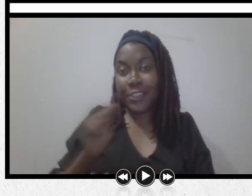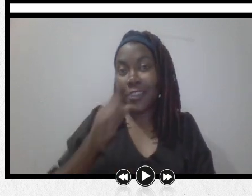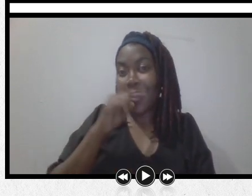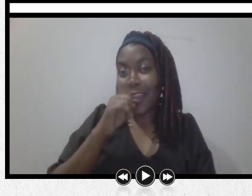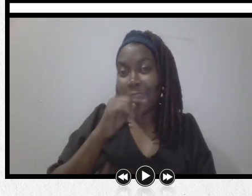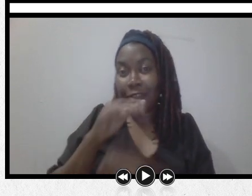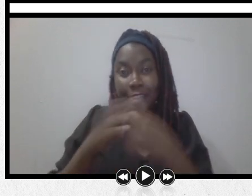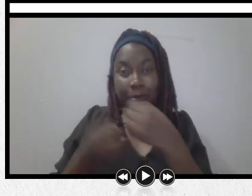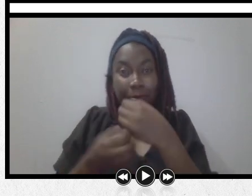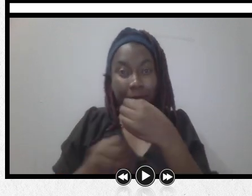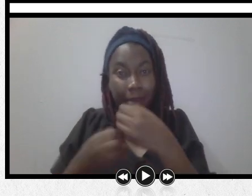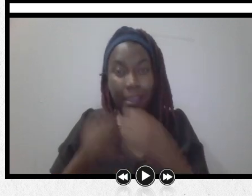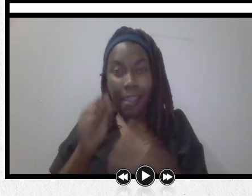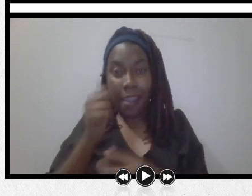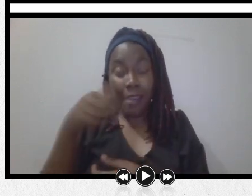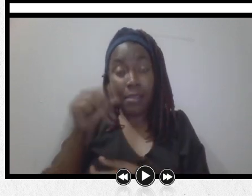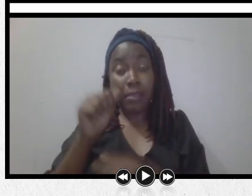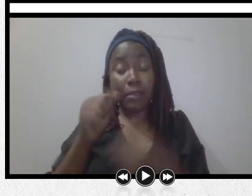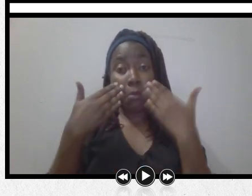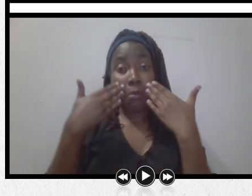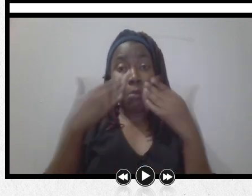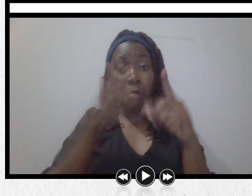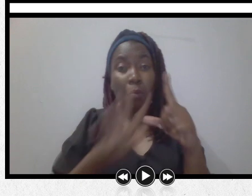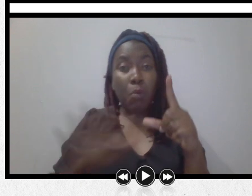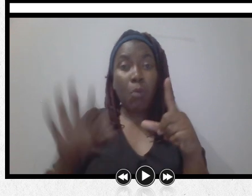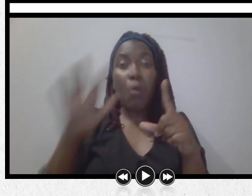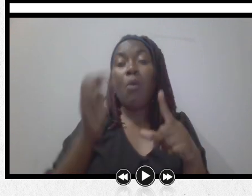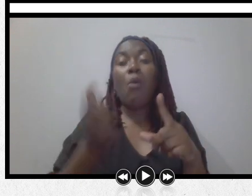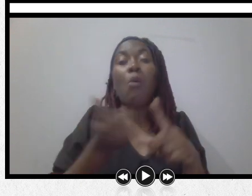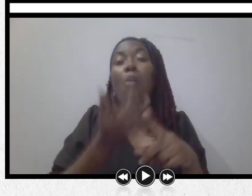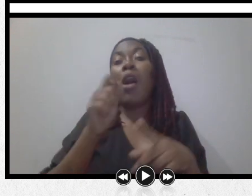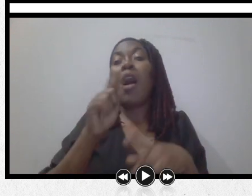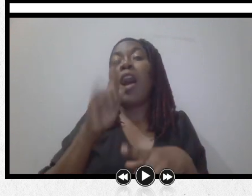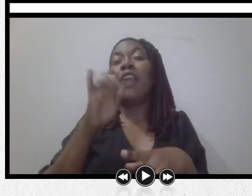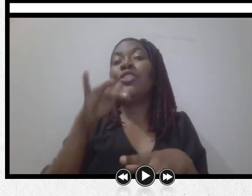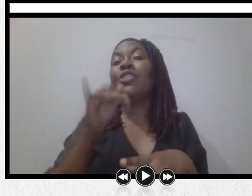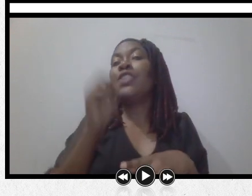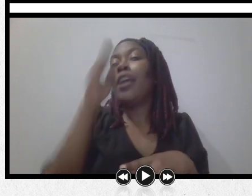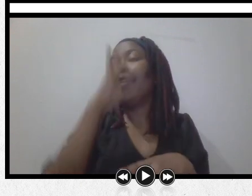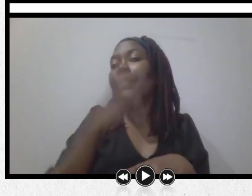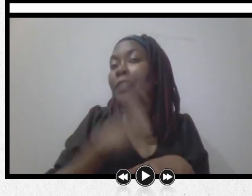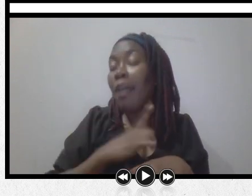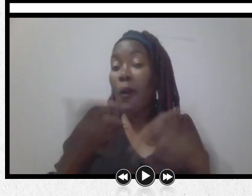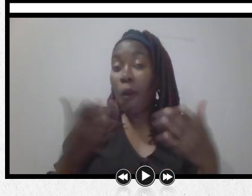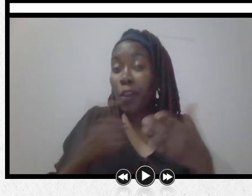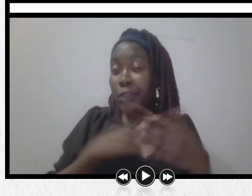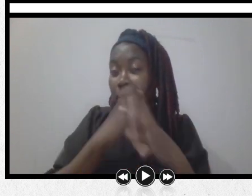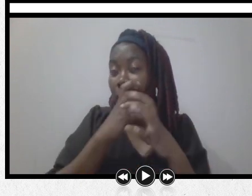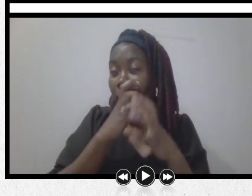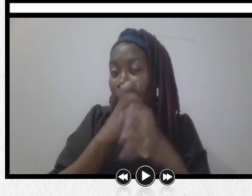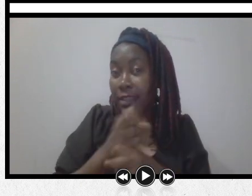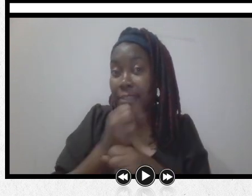da ANA, que ela mostra um pouco do panorama do número de agências reguladoras atualmente no Brasil. Temos hoje catalogadas,